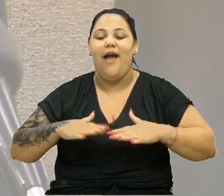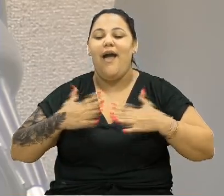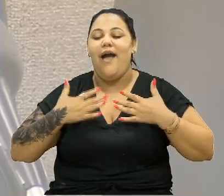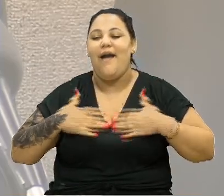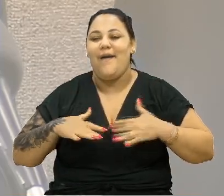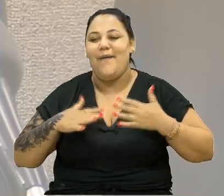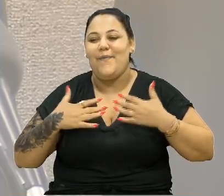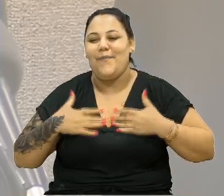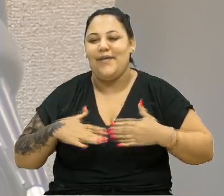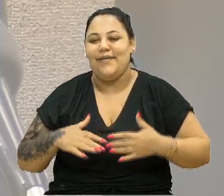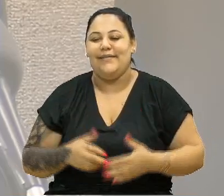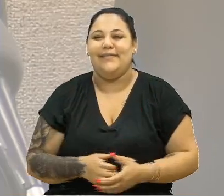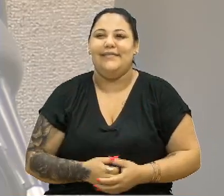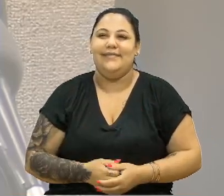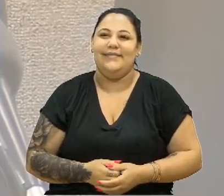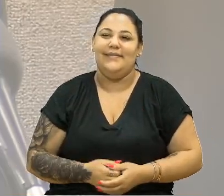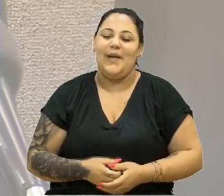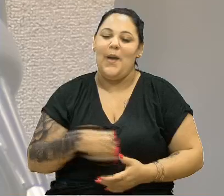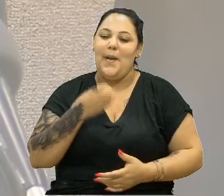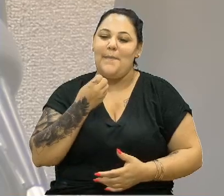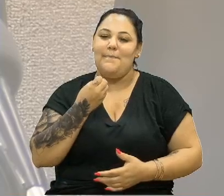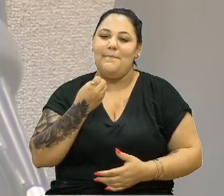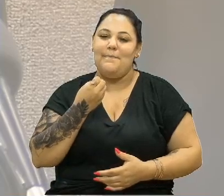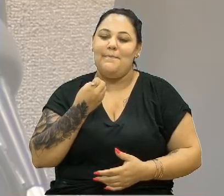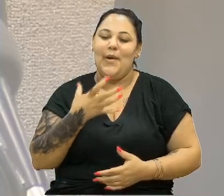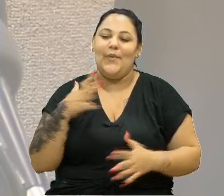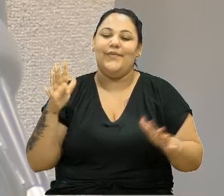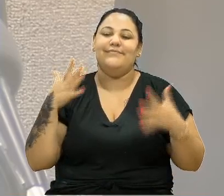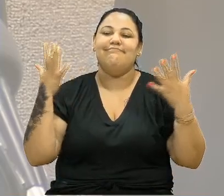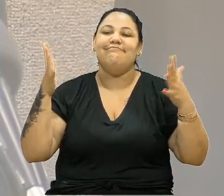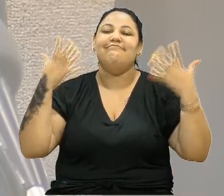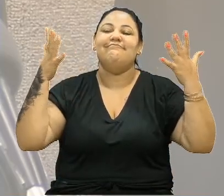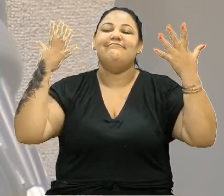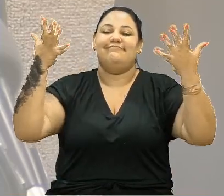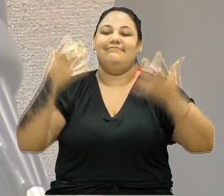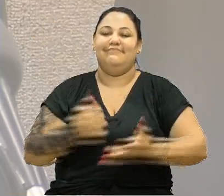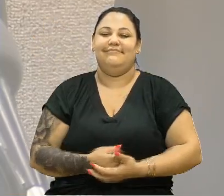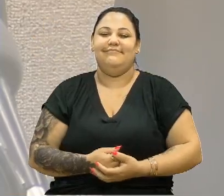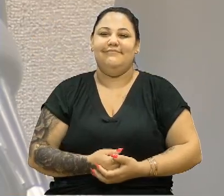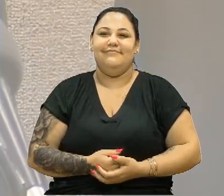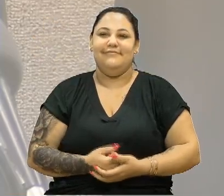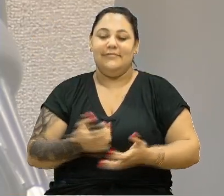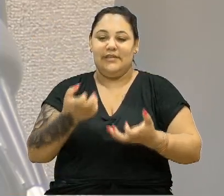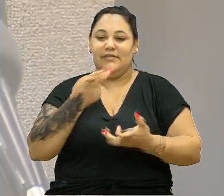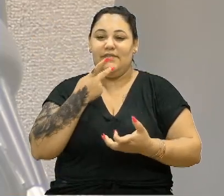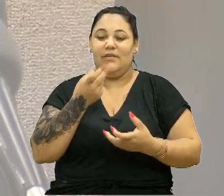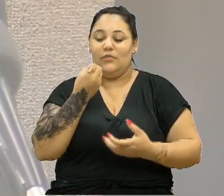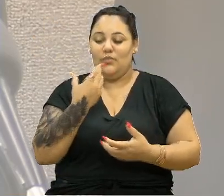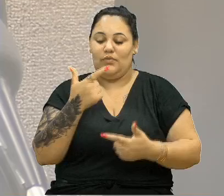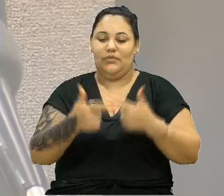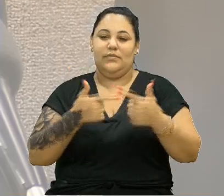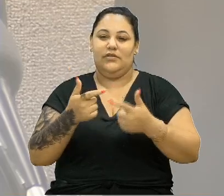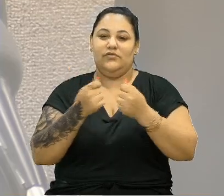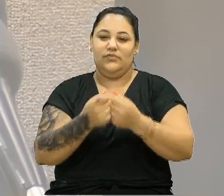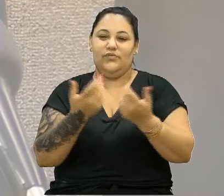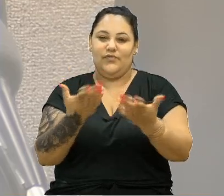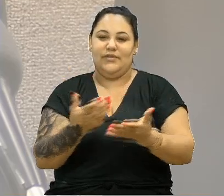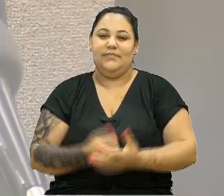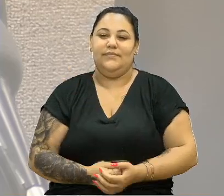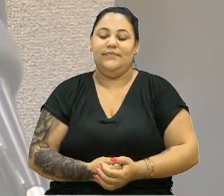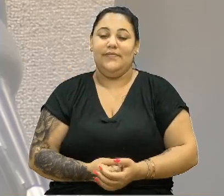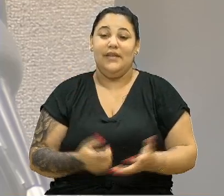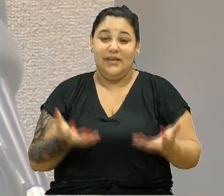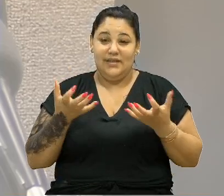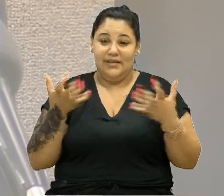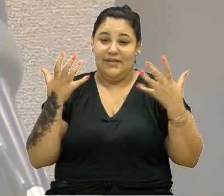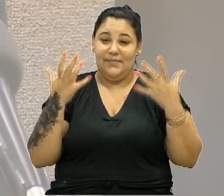seu bom astral, né? Obrigado. Quero dizer que foi muito gratificante para mim. E lhe